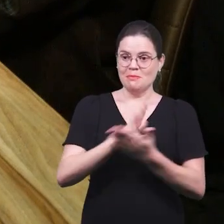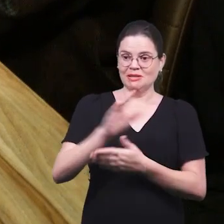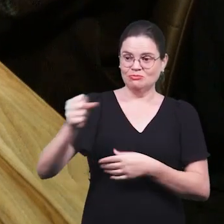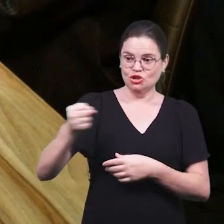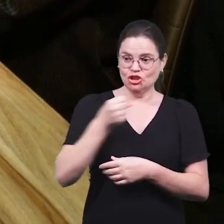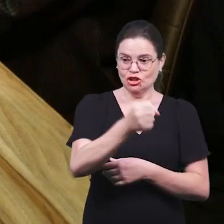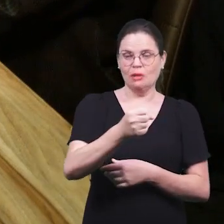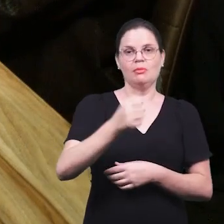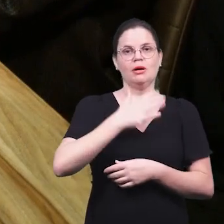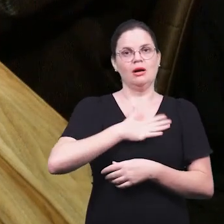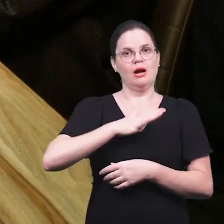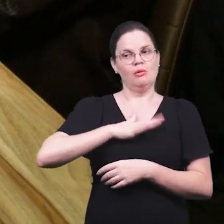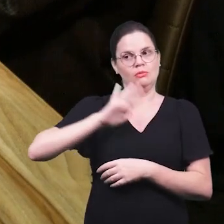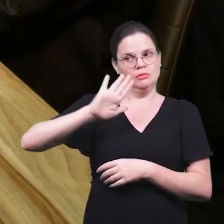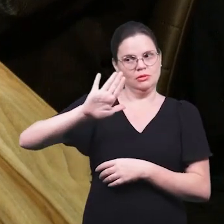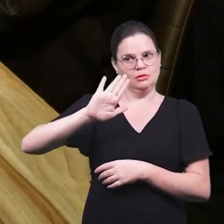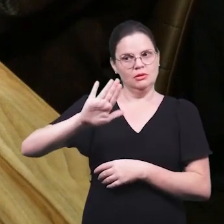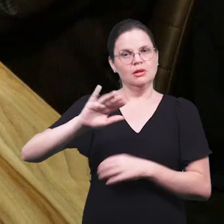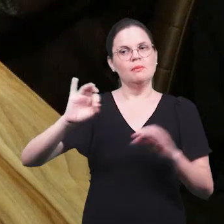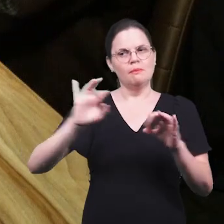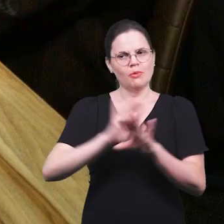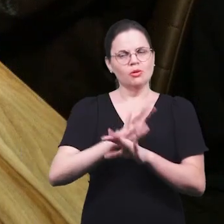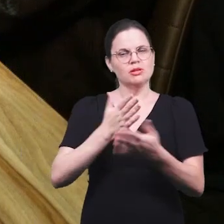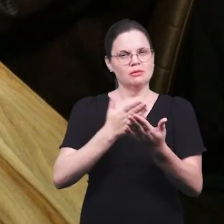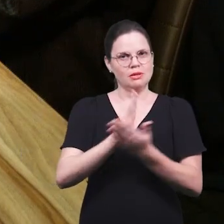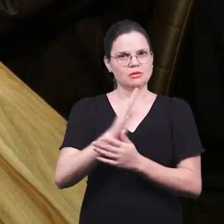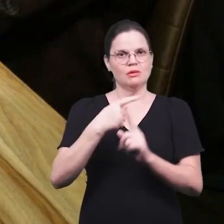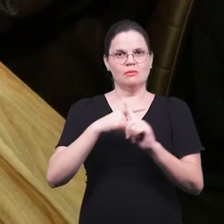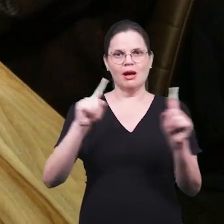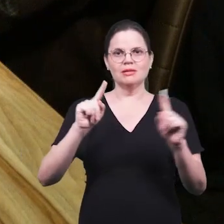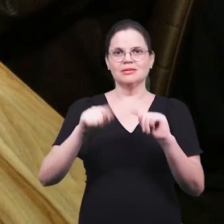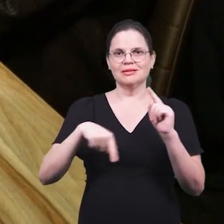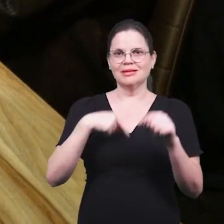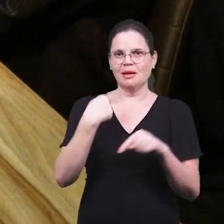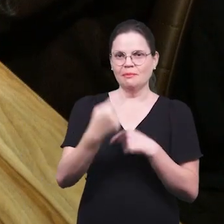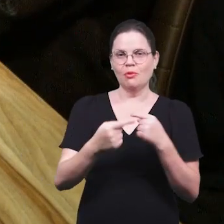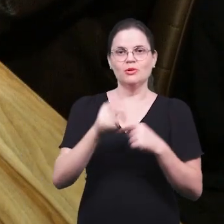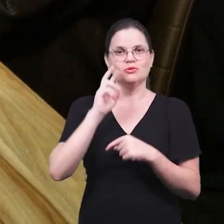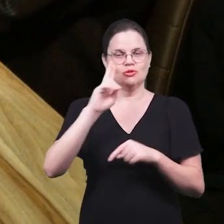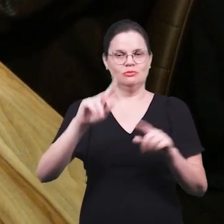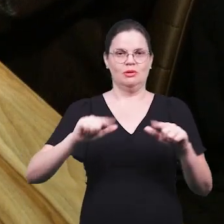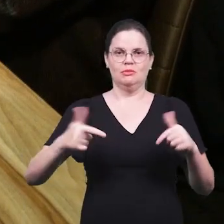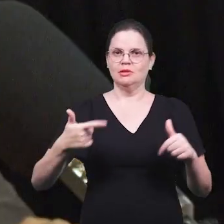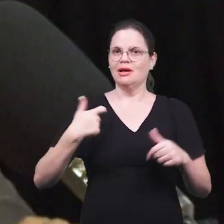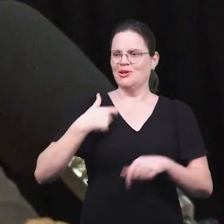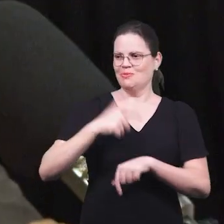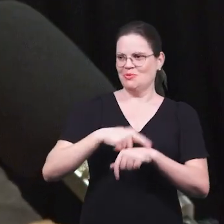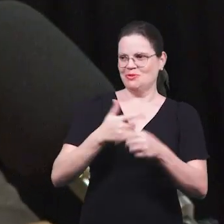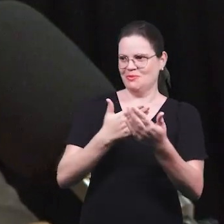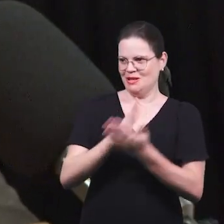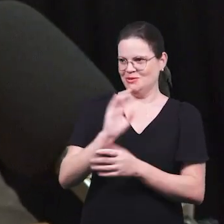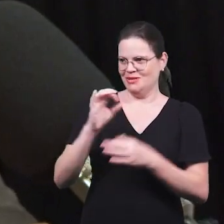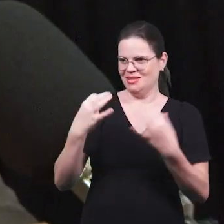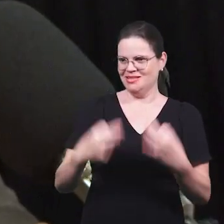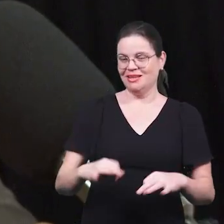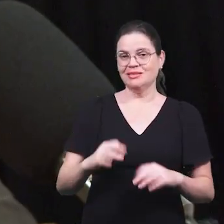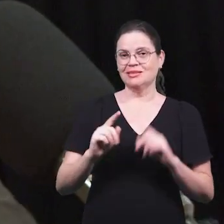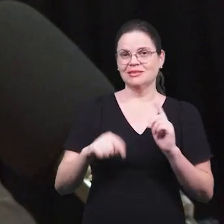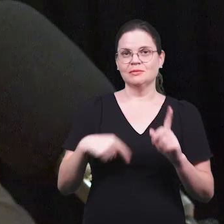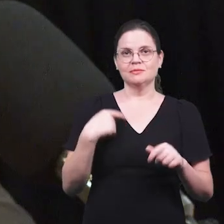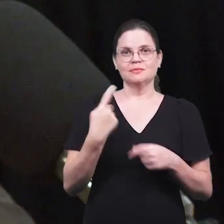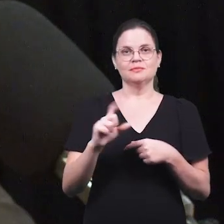que vai determinar, né? Glória a Deus. Amém. E o momento chegou, né, Luiz? Isso. Chegou, você depois, né,